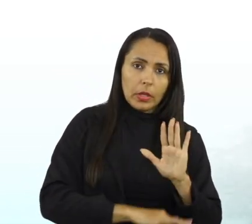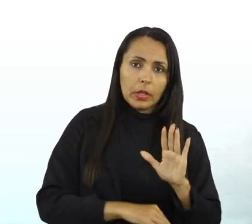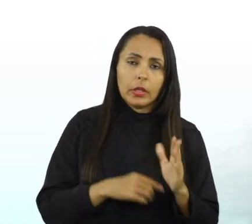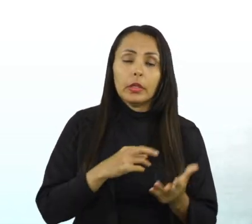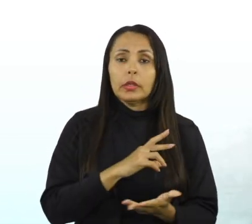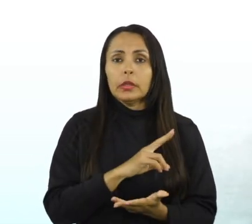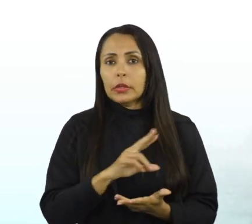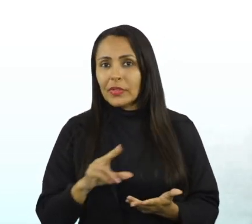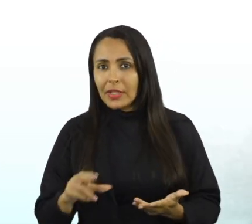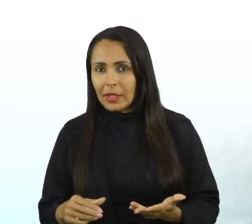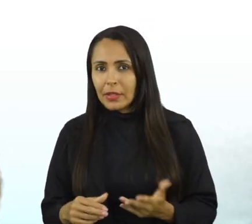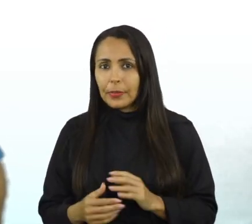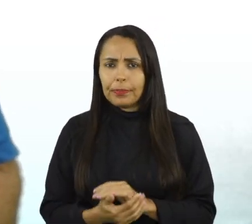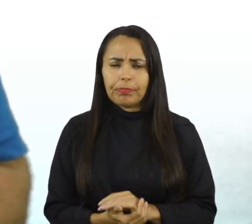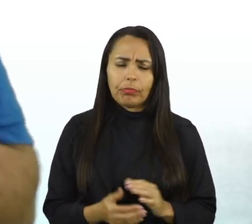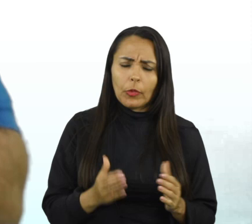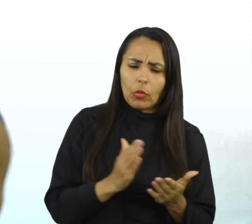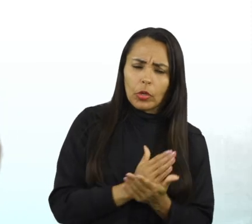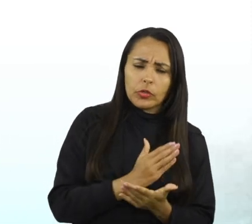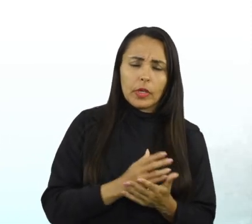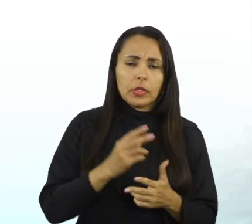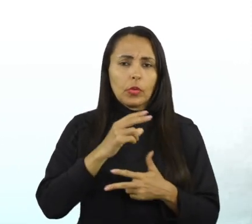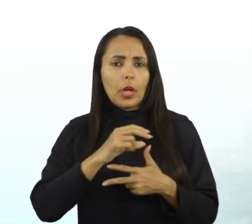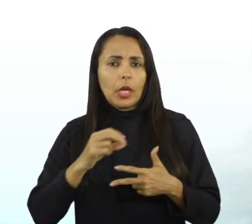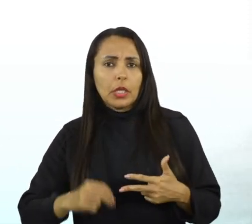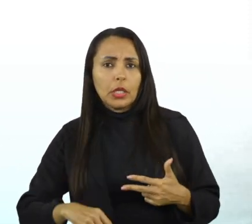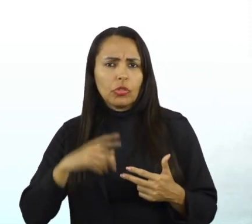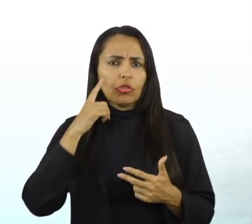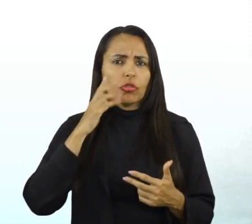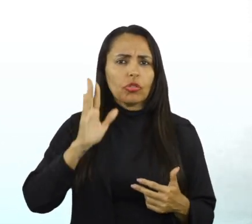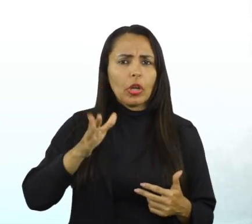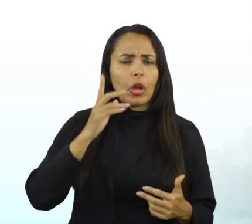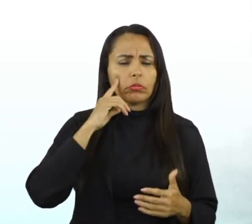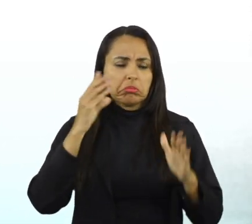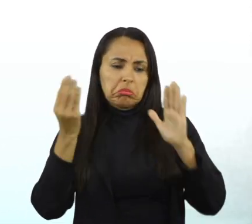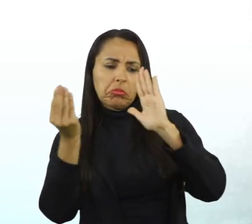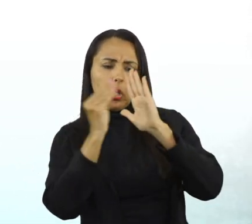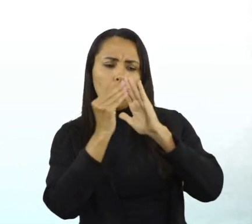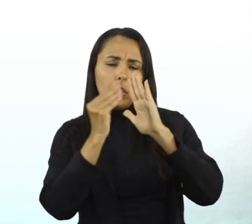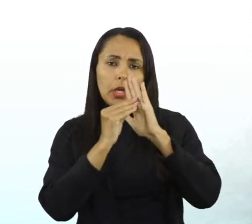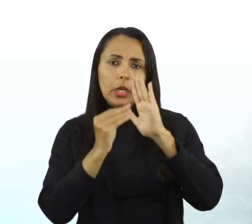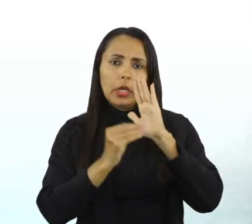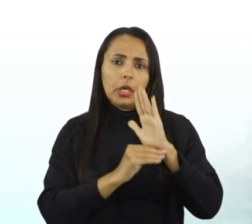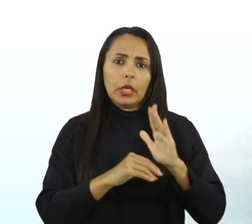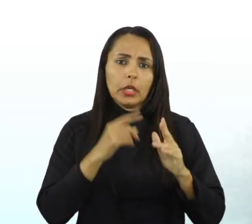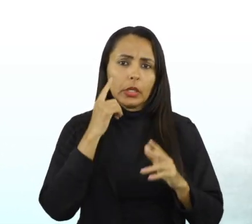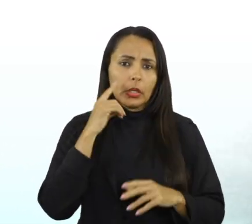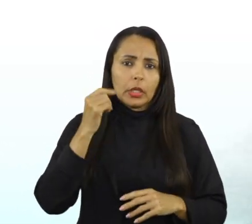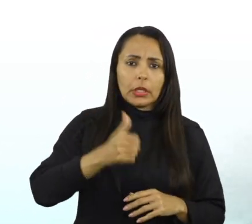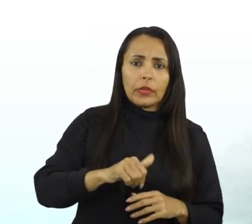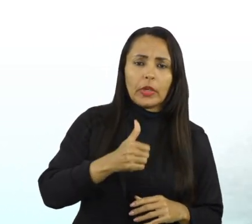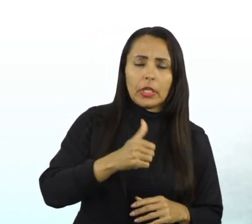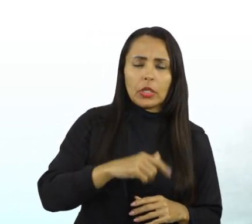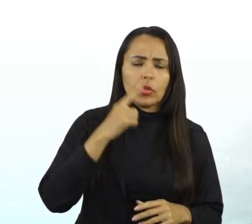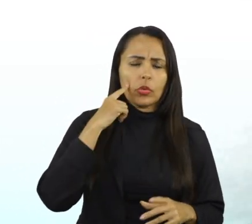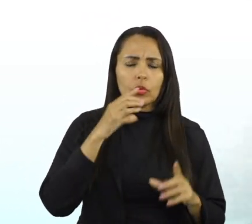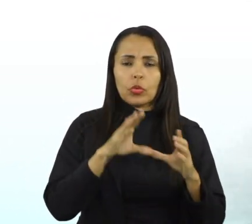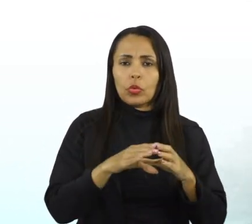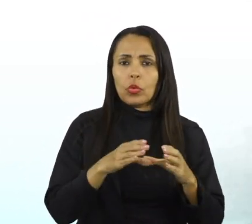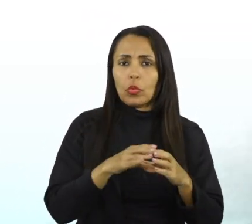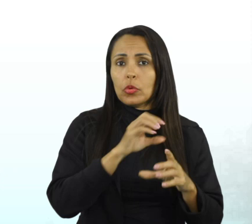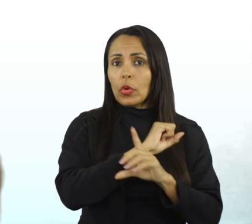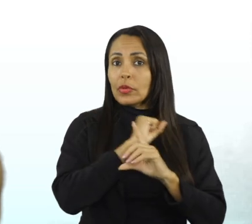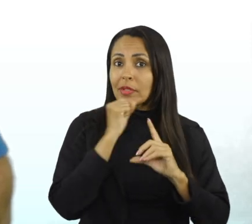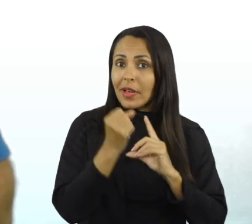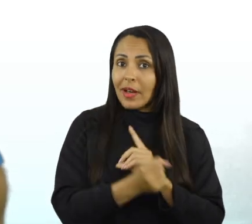essa variação diastrática. Muitas vezes o Enem coloca já no comando da questão lá, ó. No que diz respeito à variação diastrática, aí,